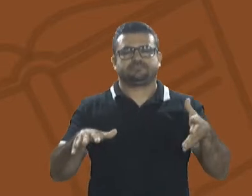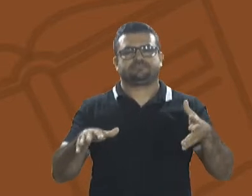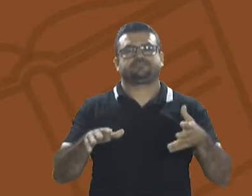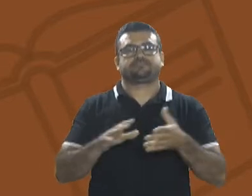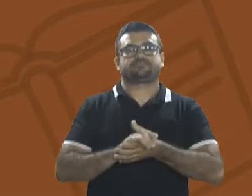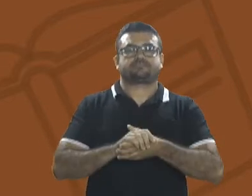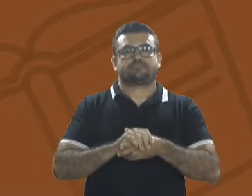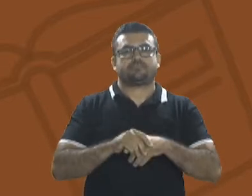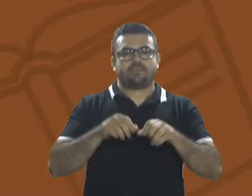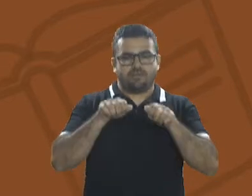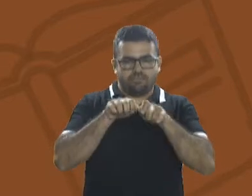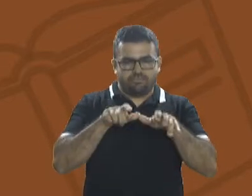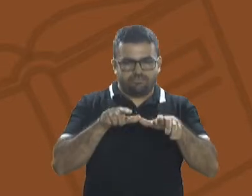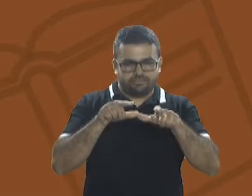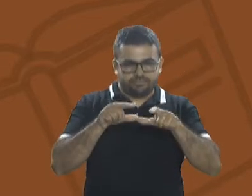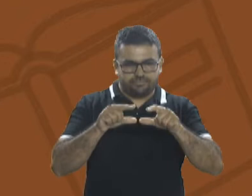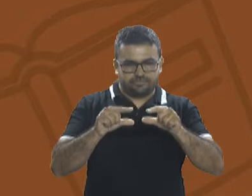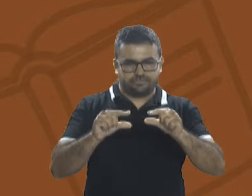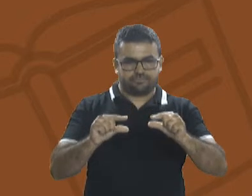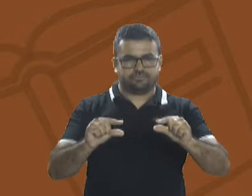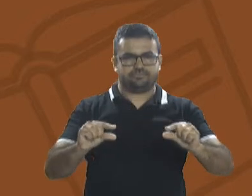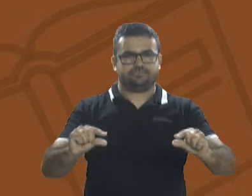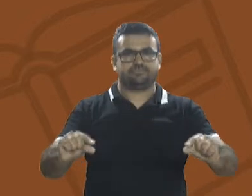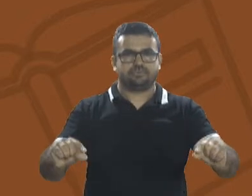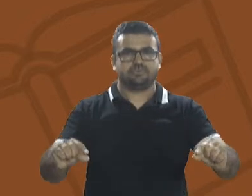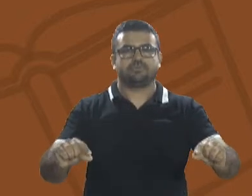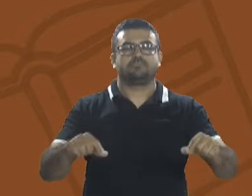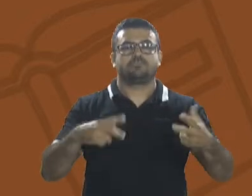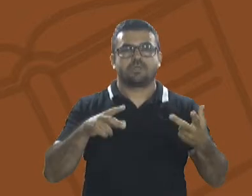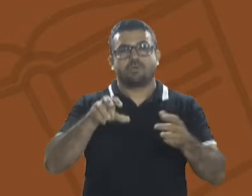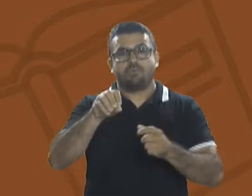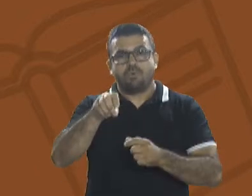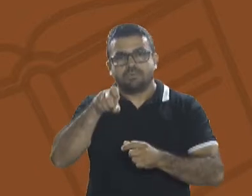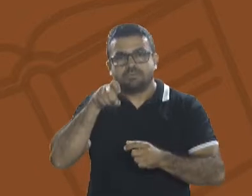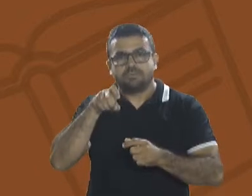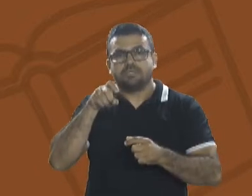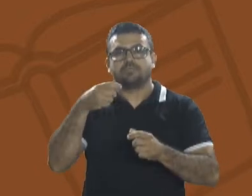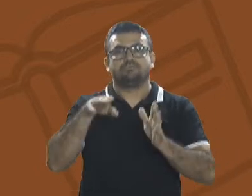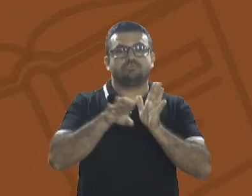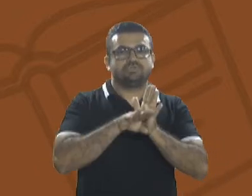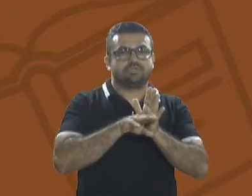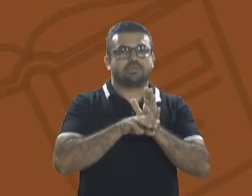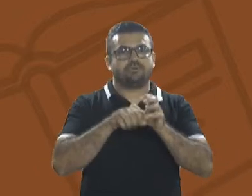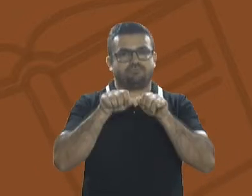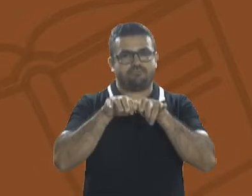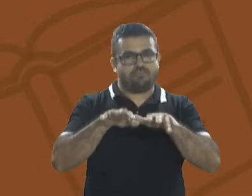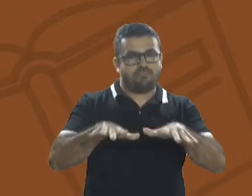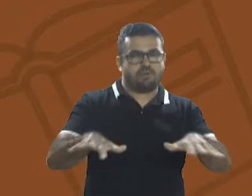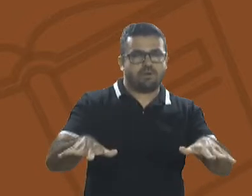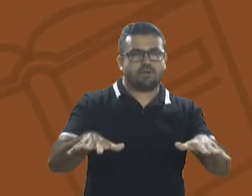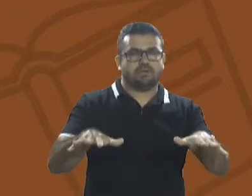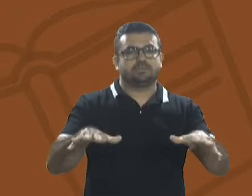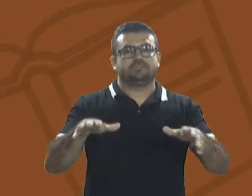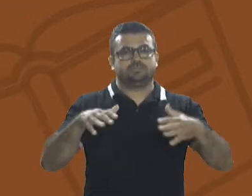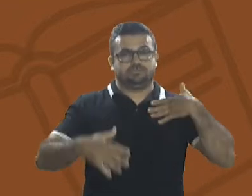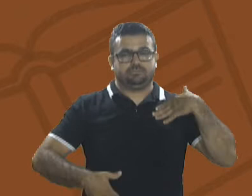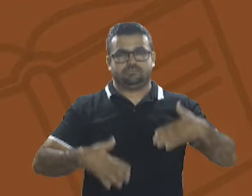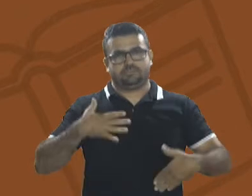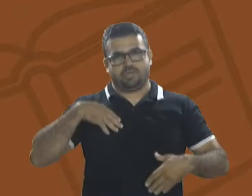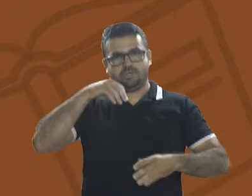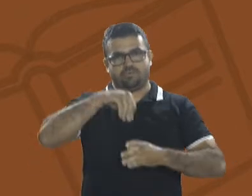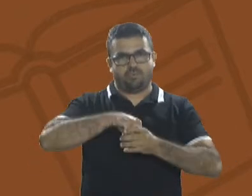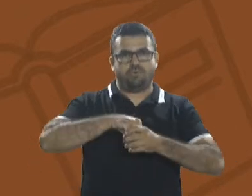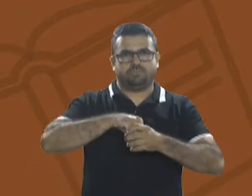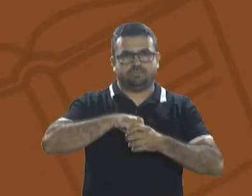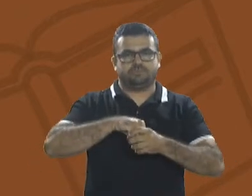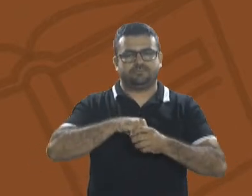mais fino, mais estreitinho, para poder o oxigênio chegar a nível molecular. Então, vai chegar a molécula de oxigênio